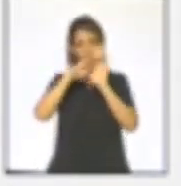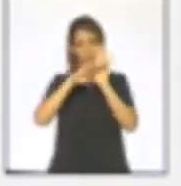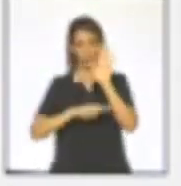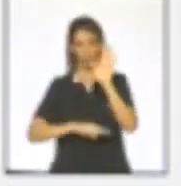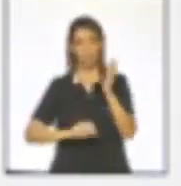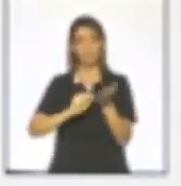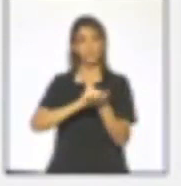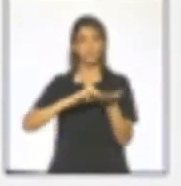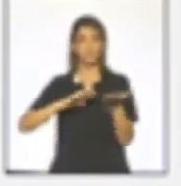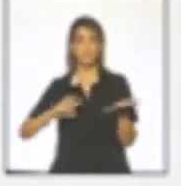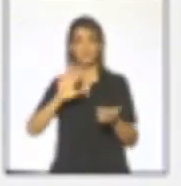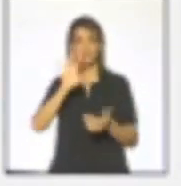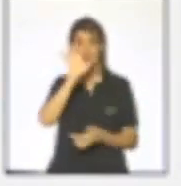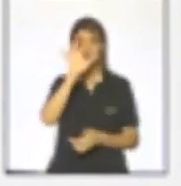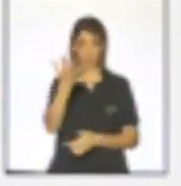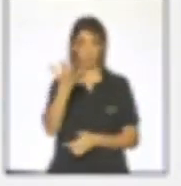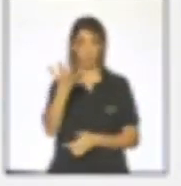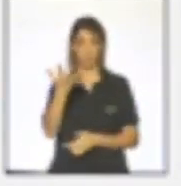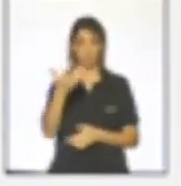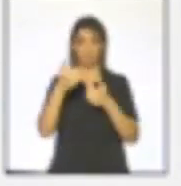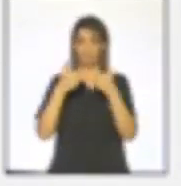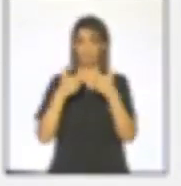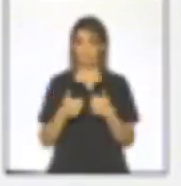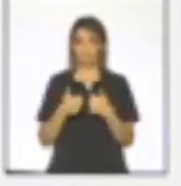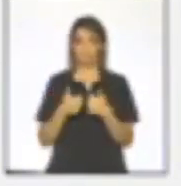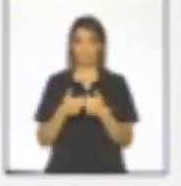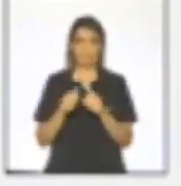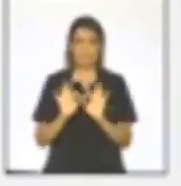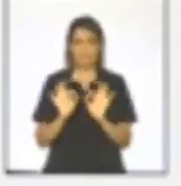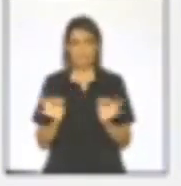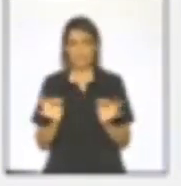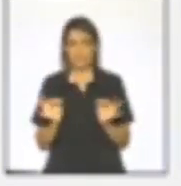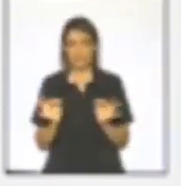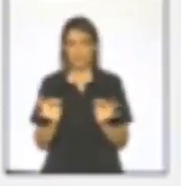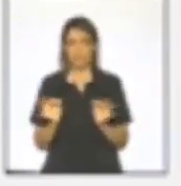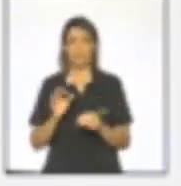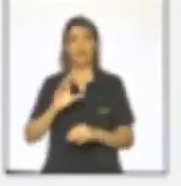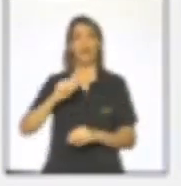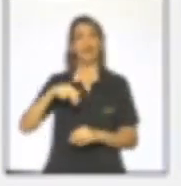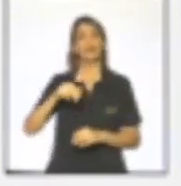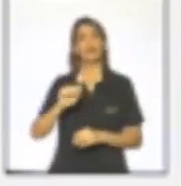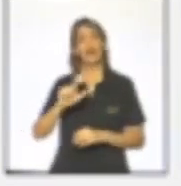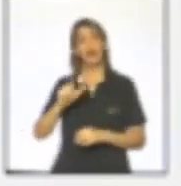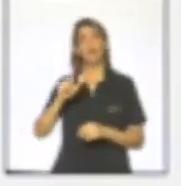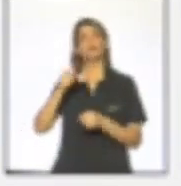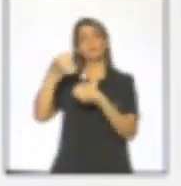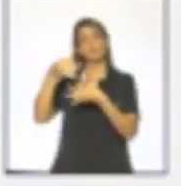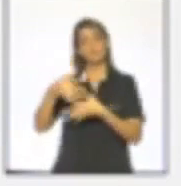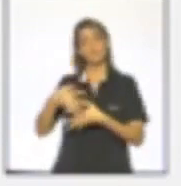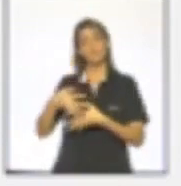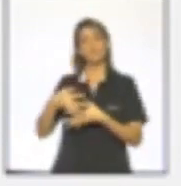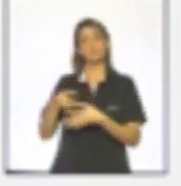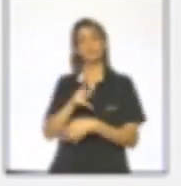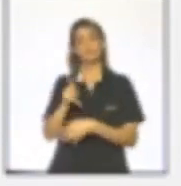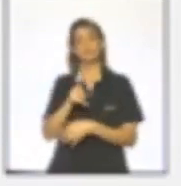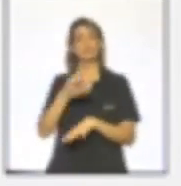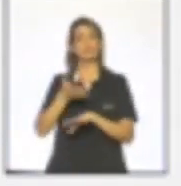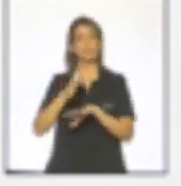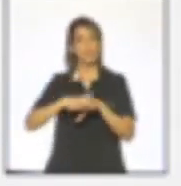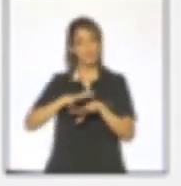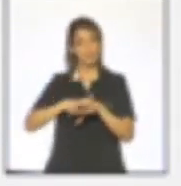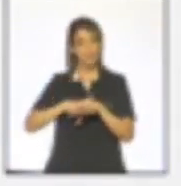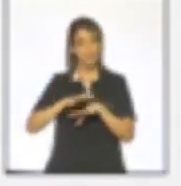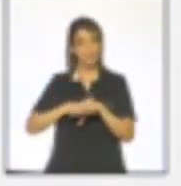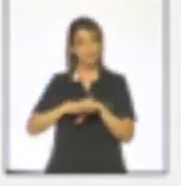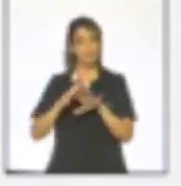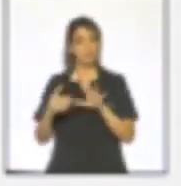exercícios para resolver. Ok? Muito simples. Entrou no canal Explica Professor Matemática. Você vai clicar